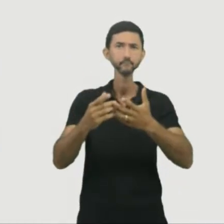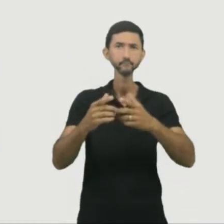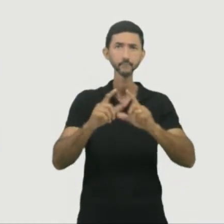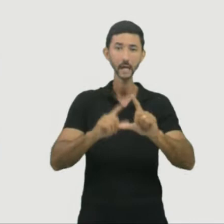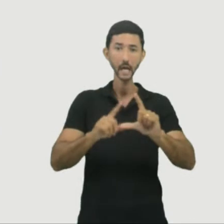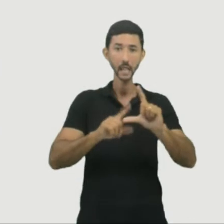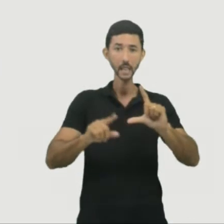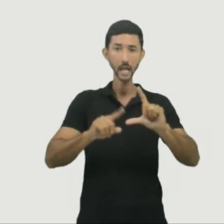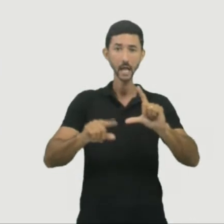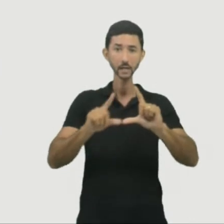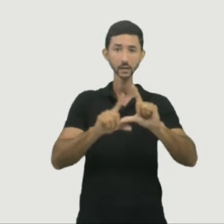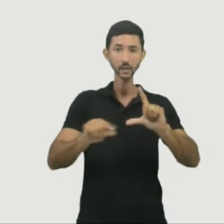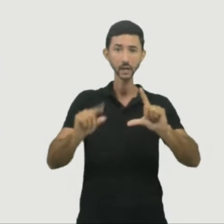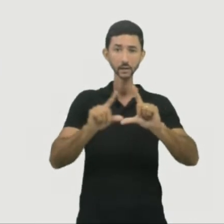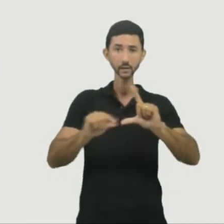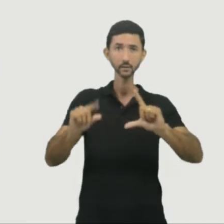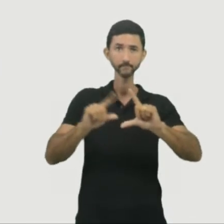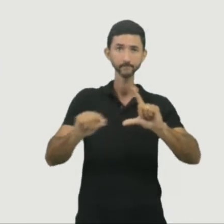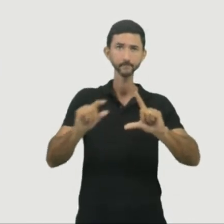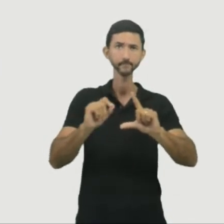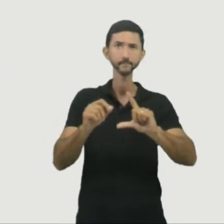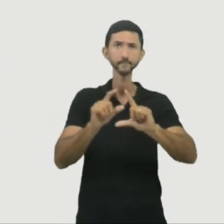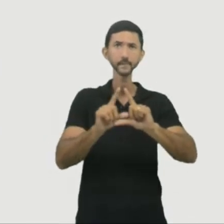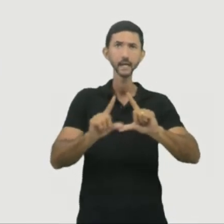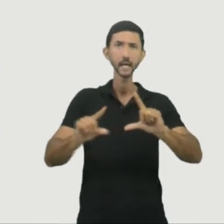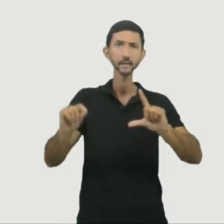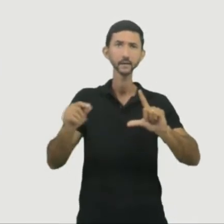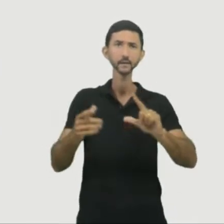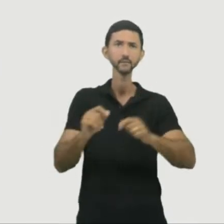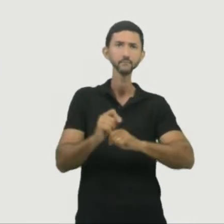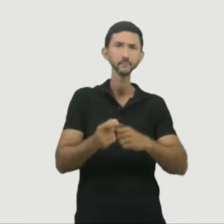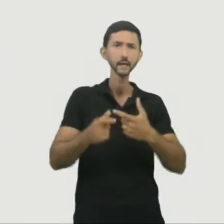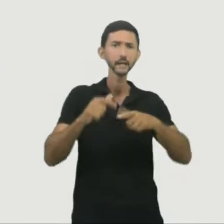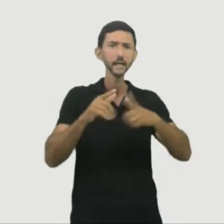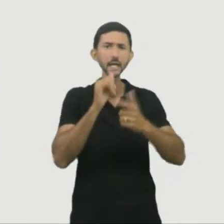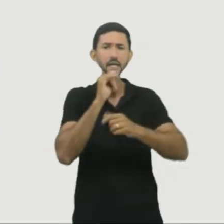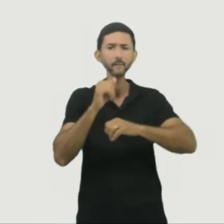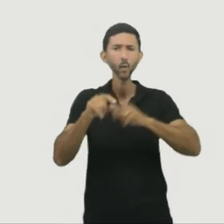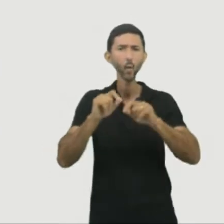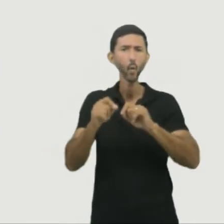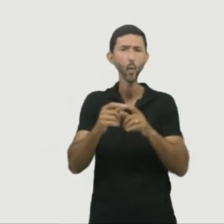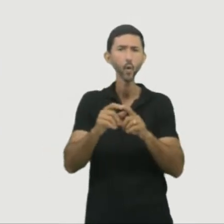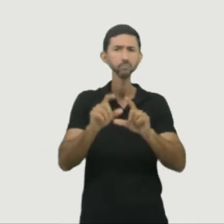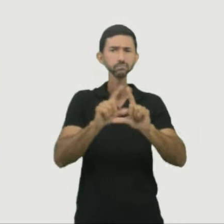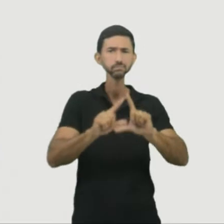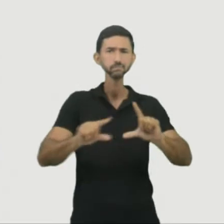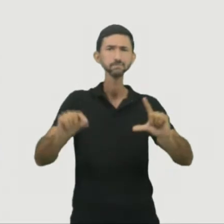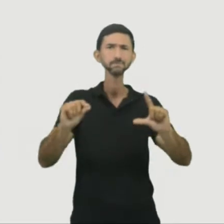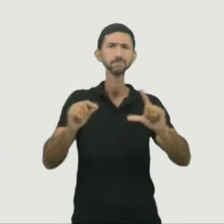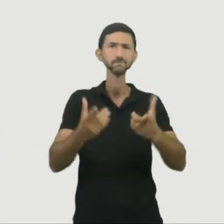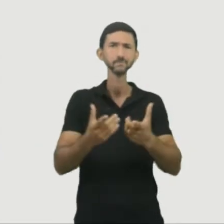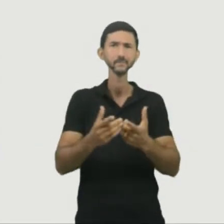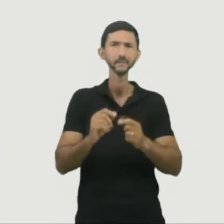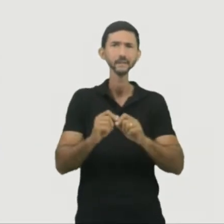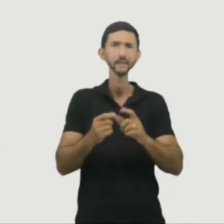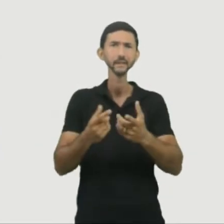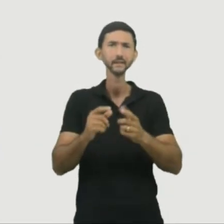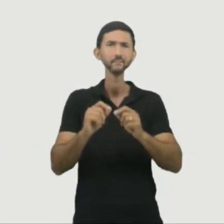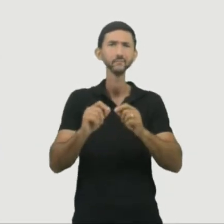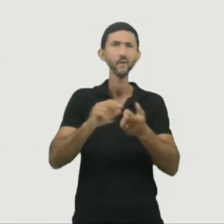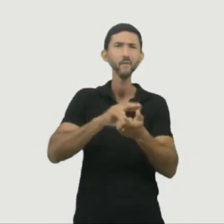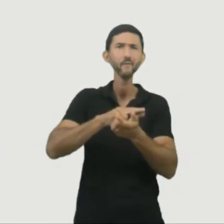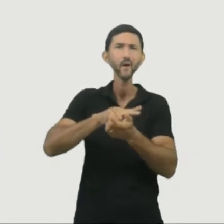legenda, o cinturão. Nos Estados Unidos é muito trabalhada a ideia de cinturão. Cinturão do